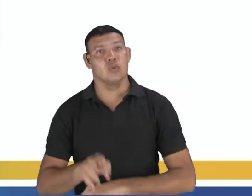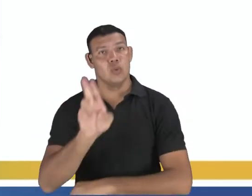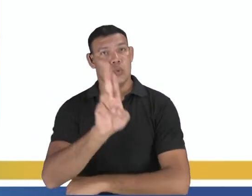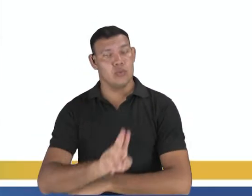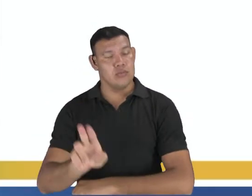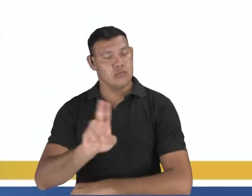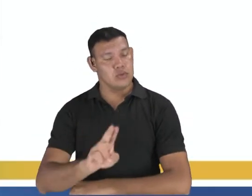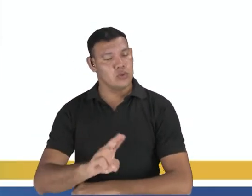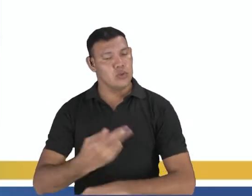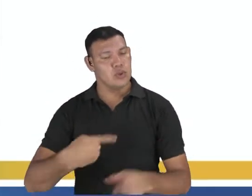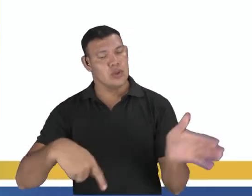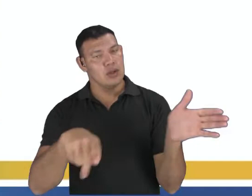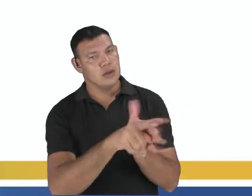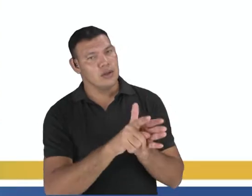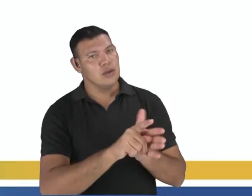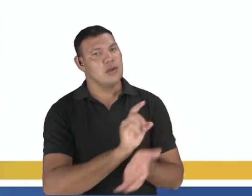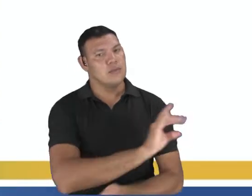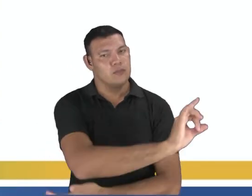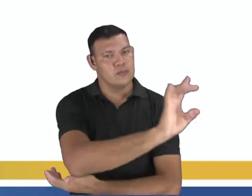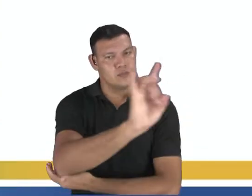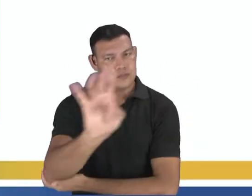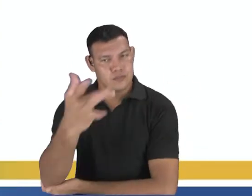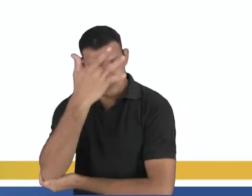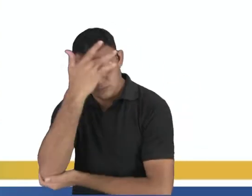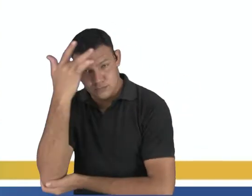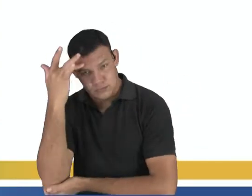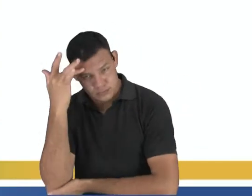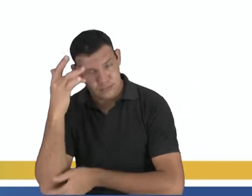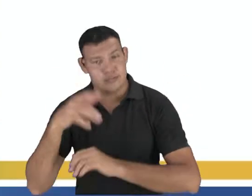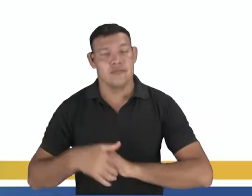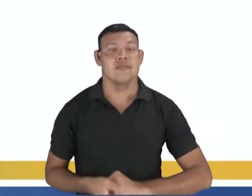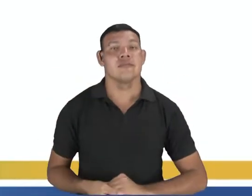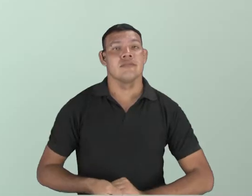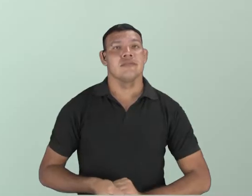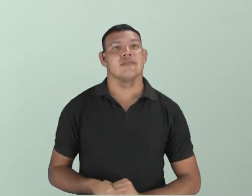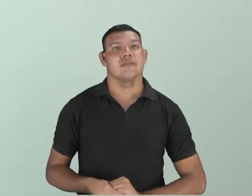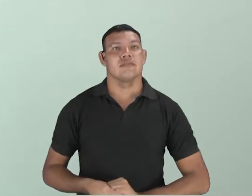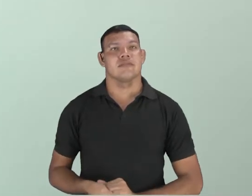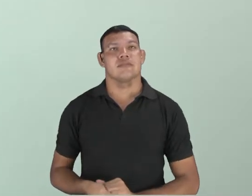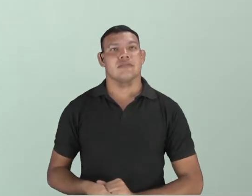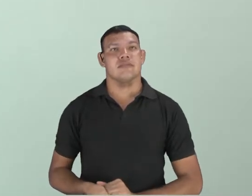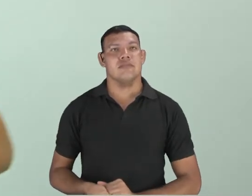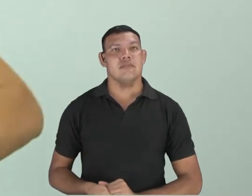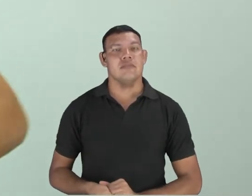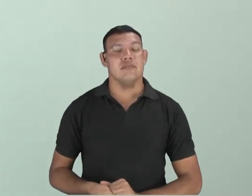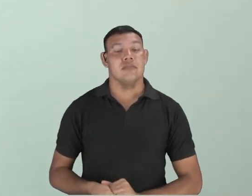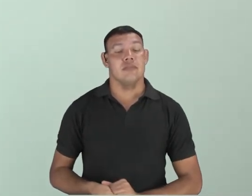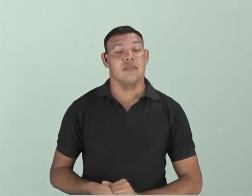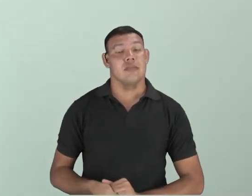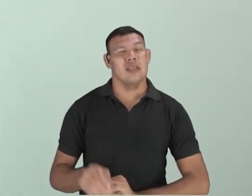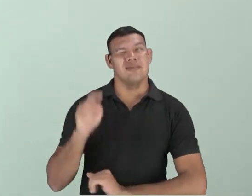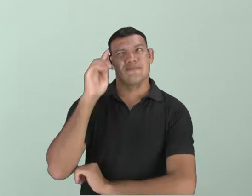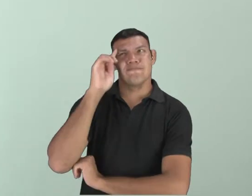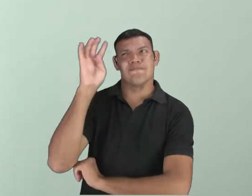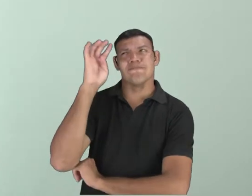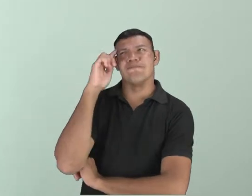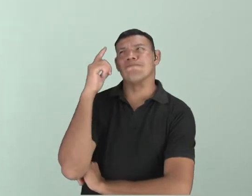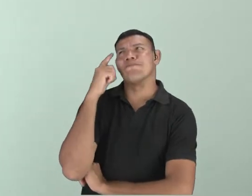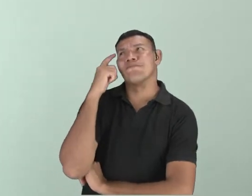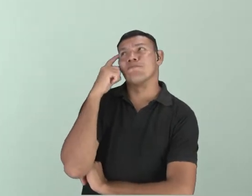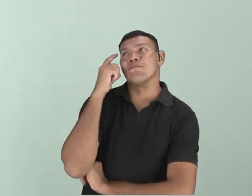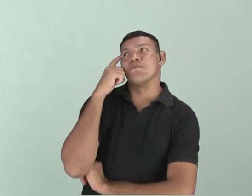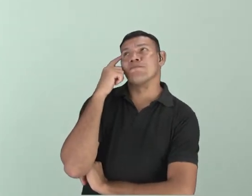linguagem. Cada pessoa tem seu jeito de agir, de ser, né? Então vamos lá. Quando nós pensarmos